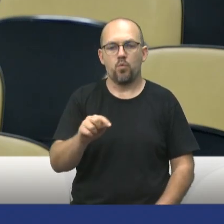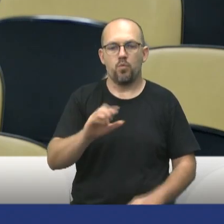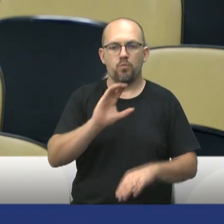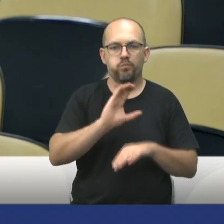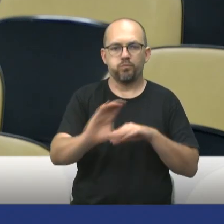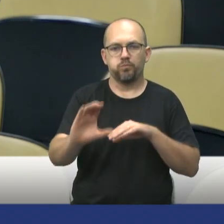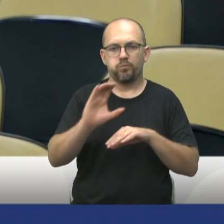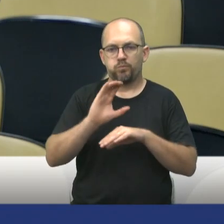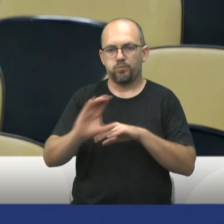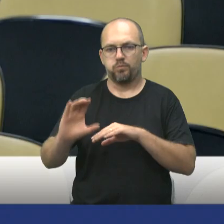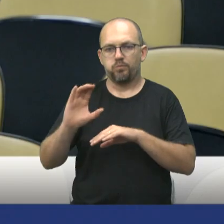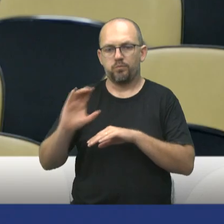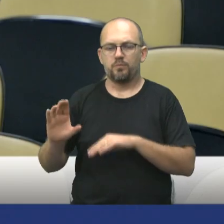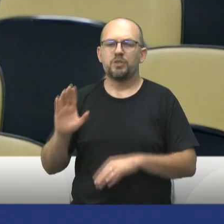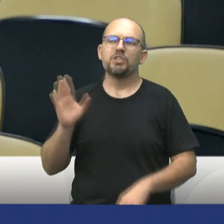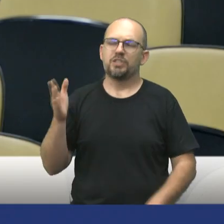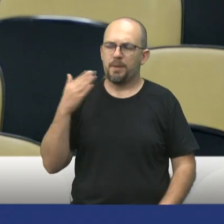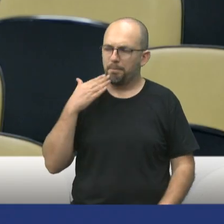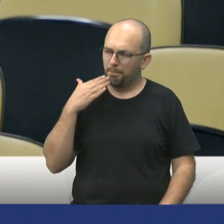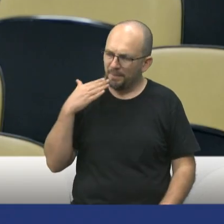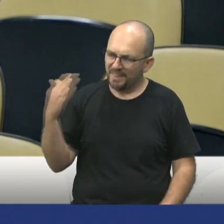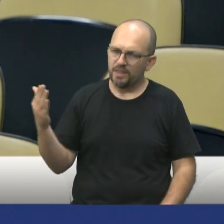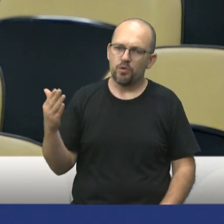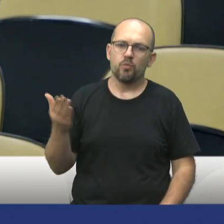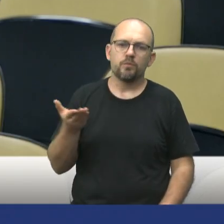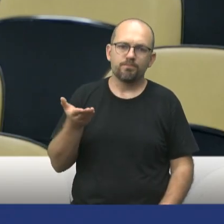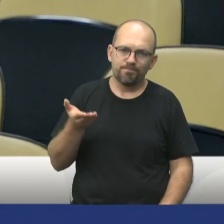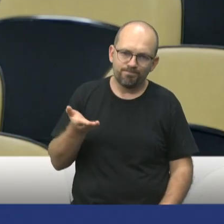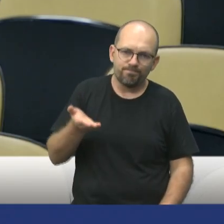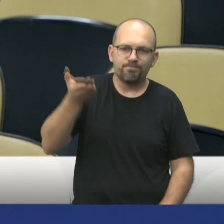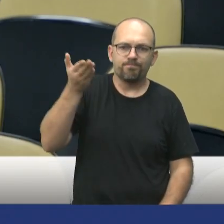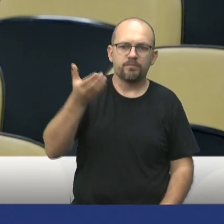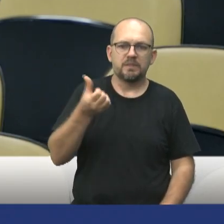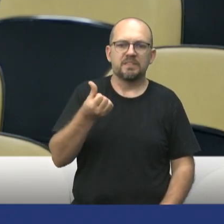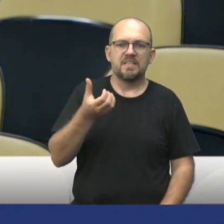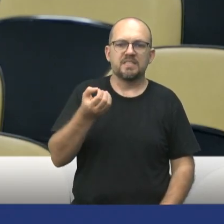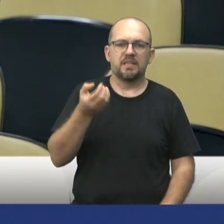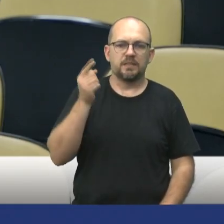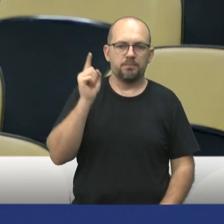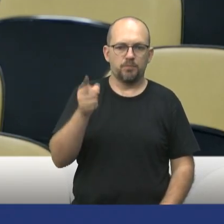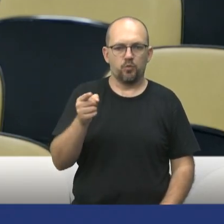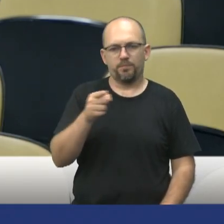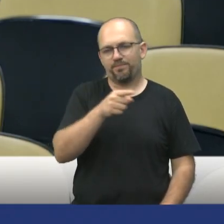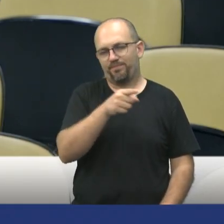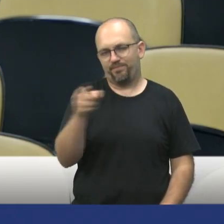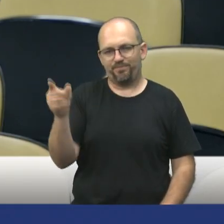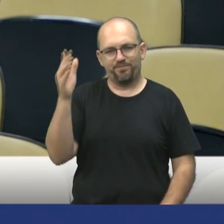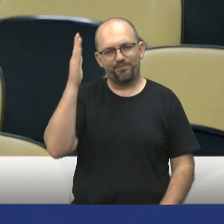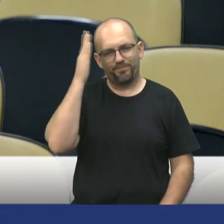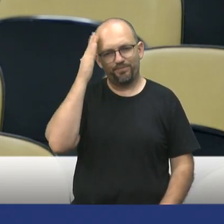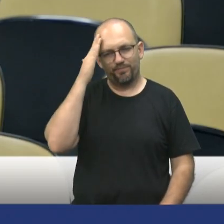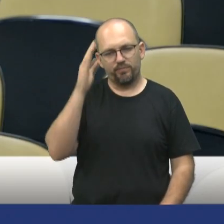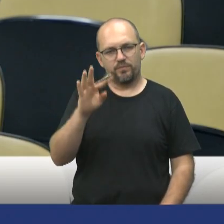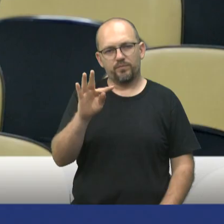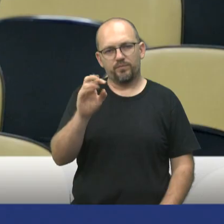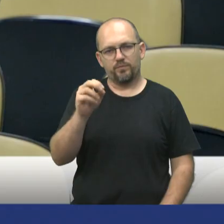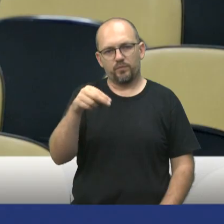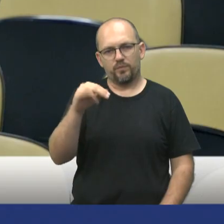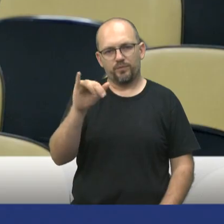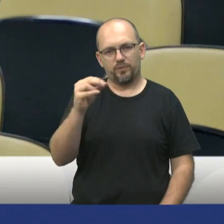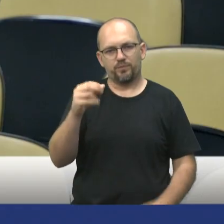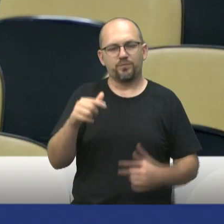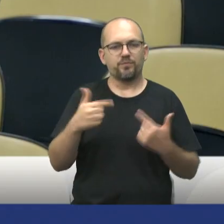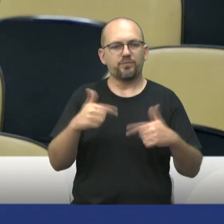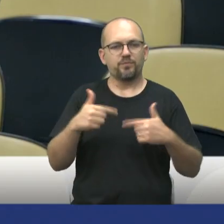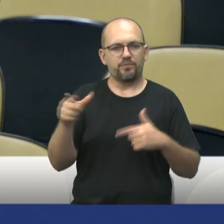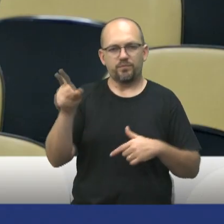com a solicitação, pediram um aumento de 40 para 60 mil. Você sabe muito bem, né, Toninho, do trabalho e importância do